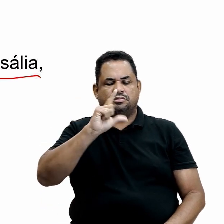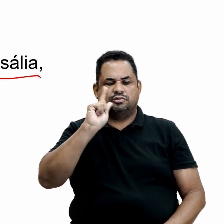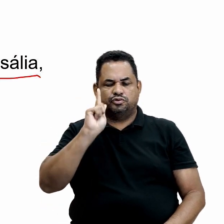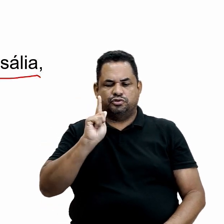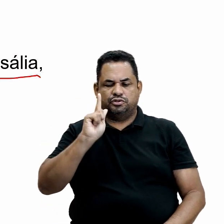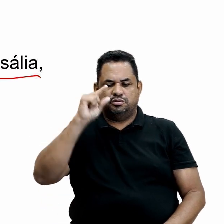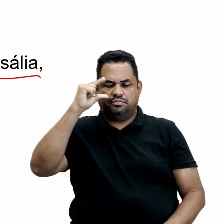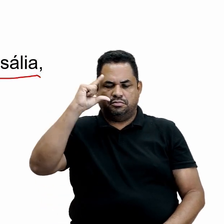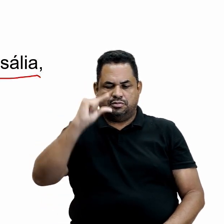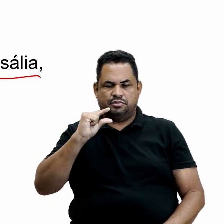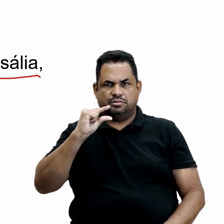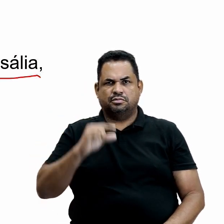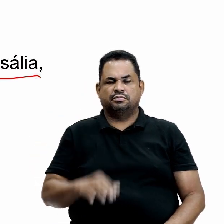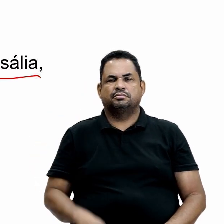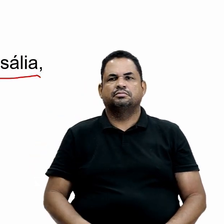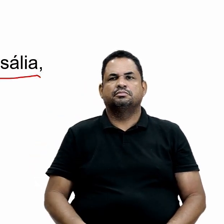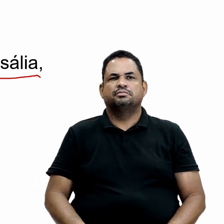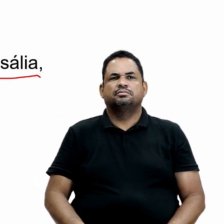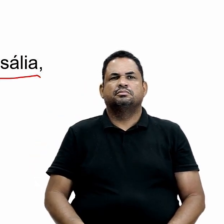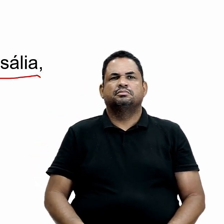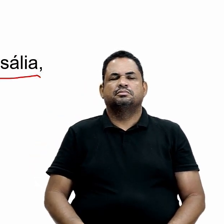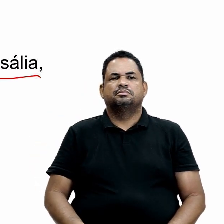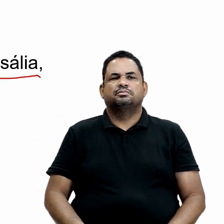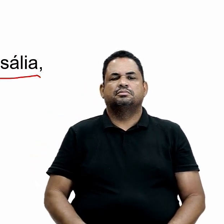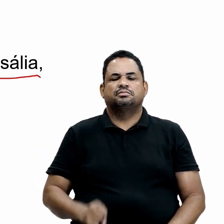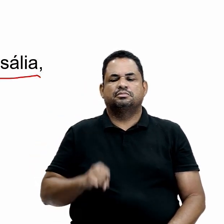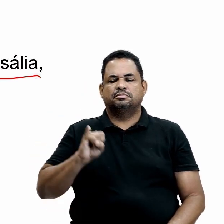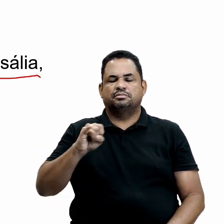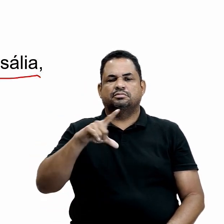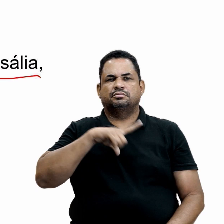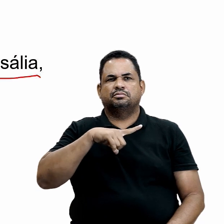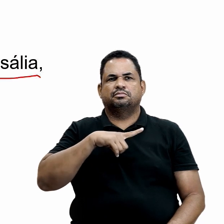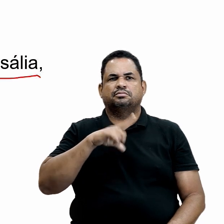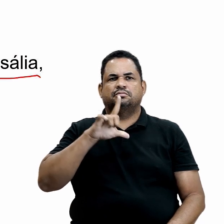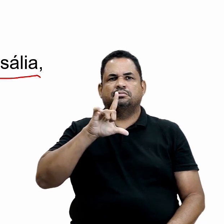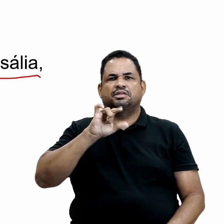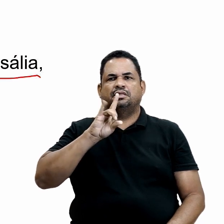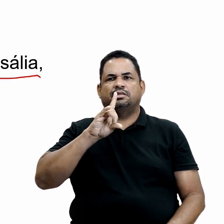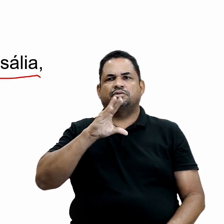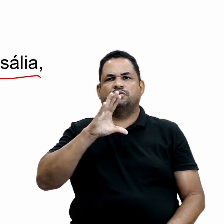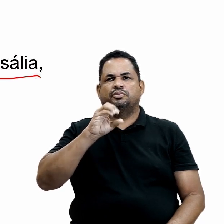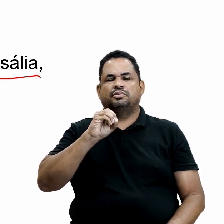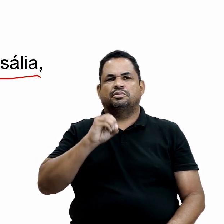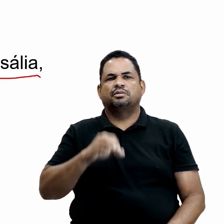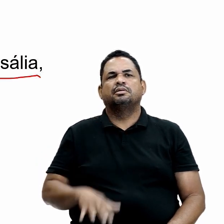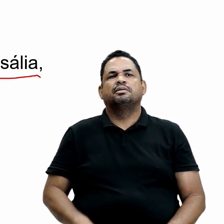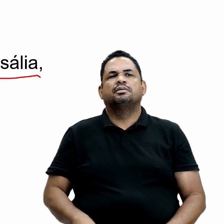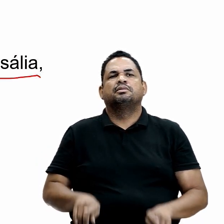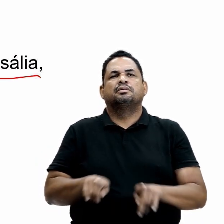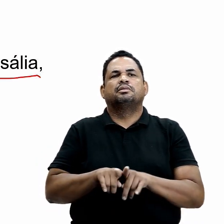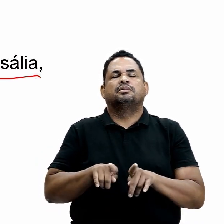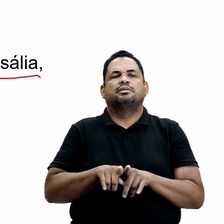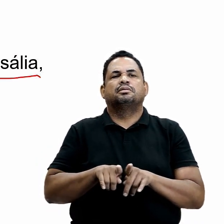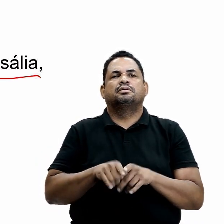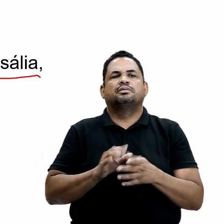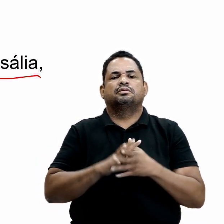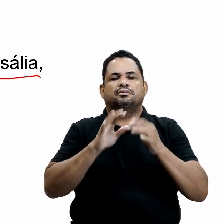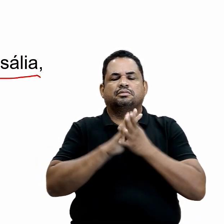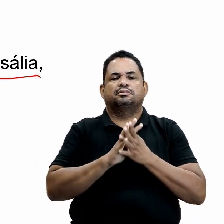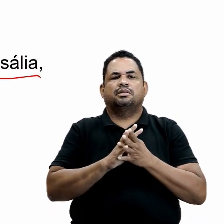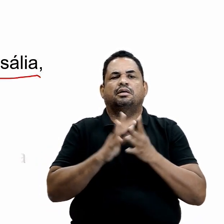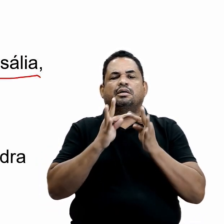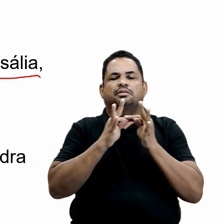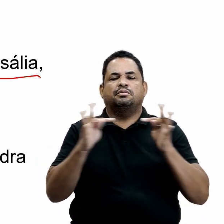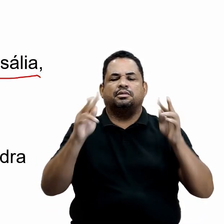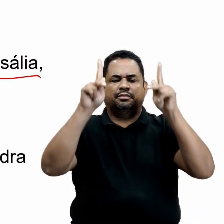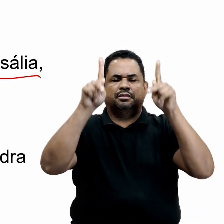obrigatoriamente. Se eu tiver o lítio, claro, o lítio é um elemento químico também da tabela periódica.